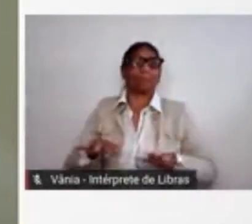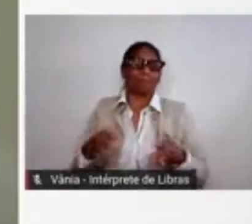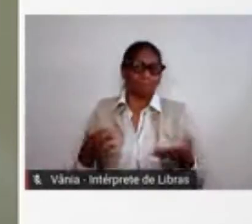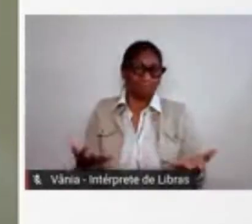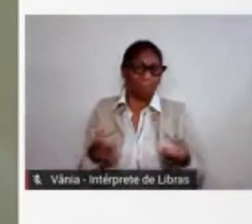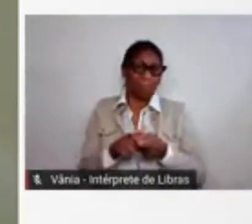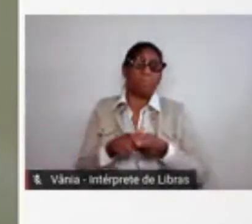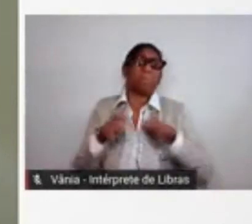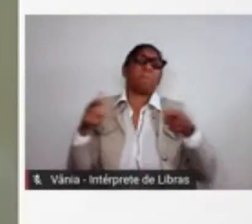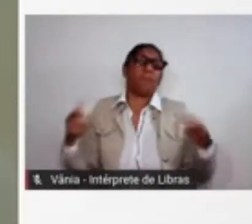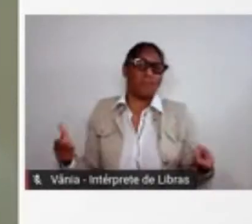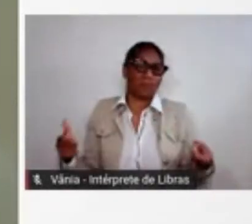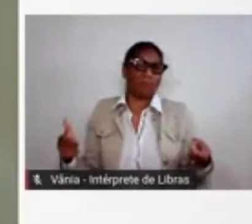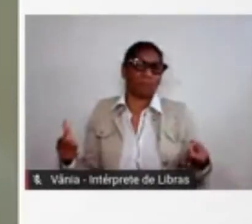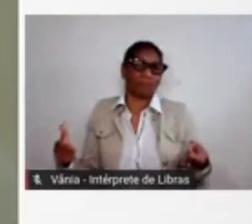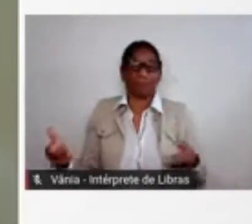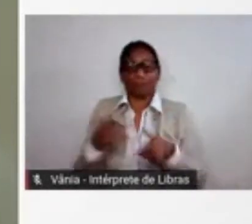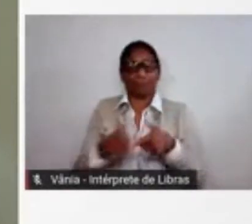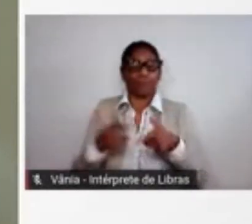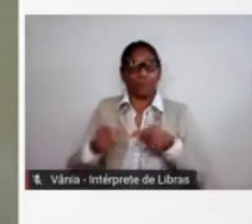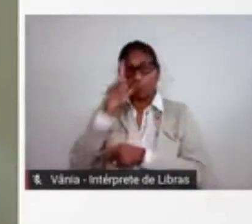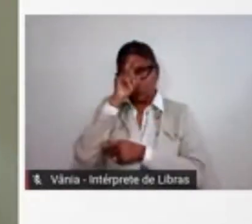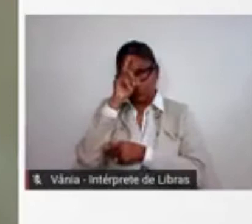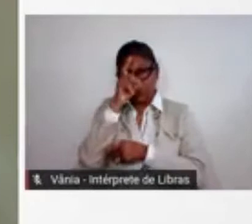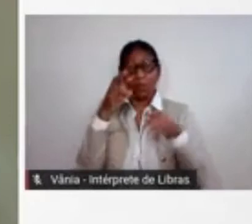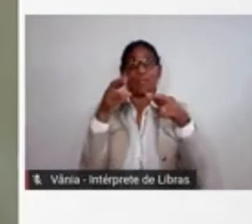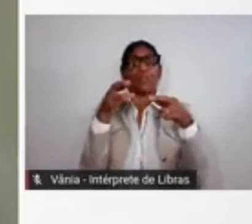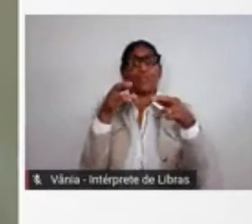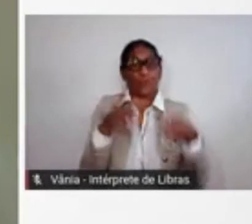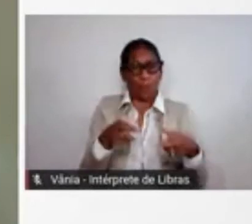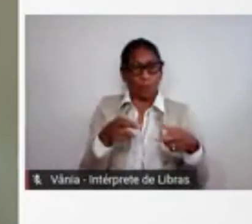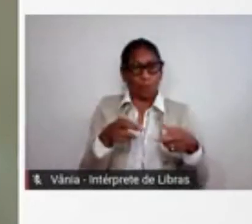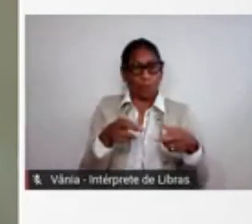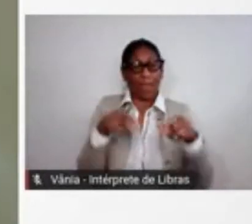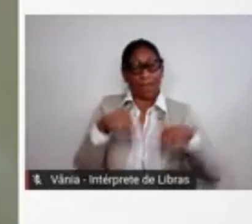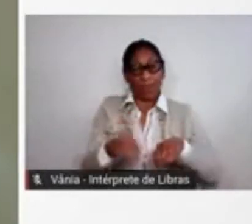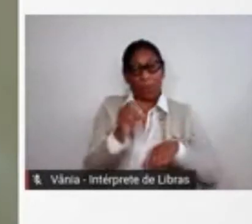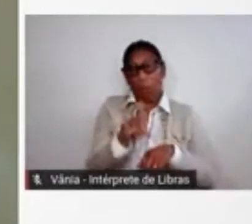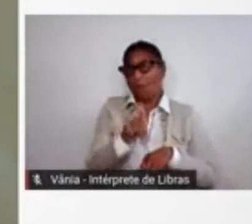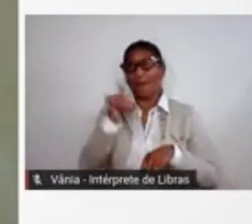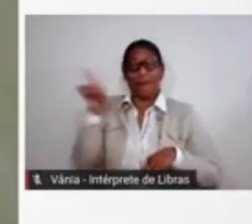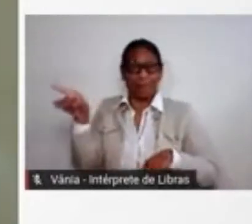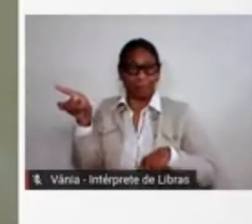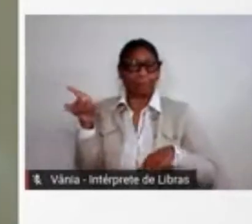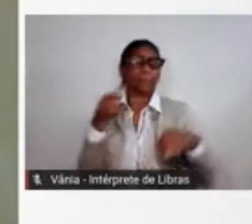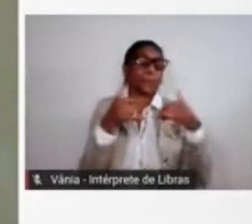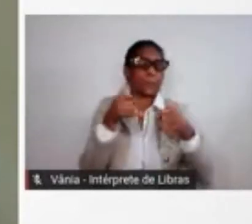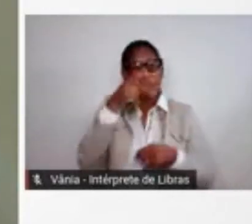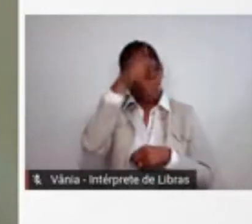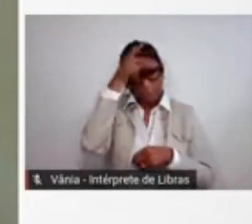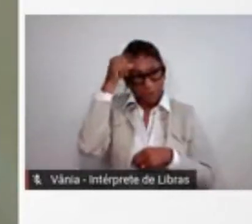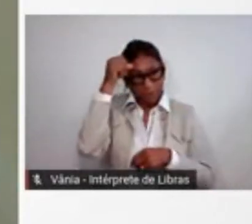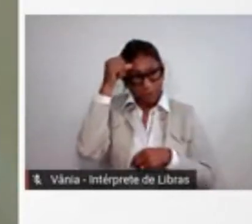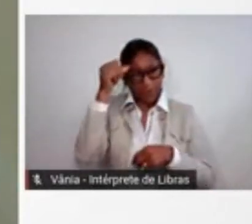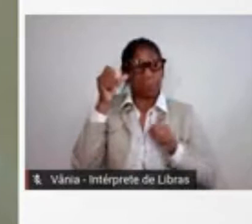que acabe comprometendo o sistema hospitalar da região. Vejam que poderia, vamos dizer, um prefeito menos